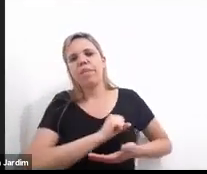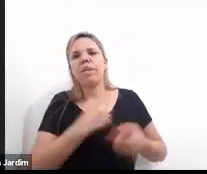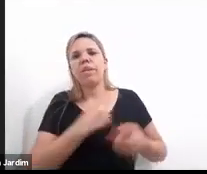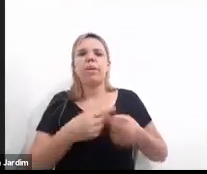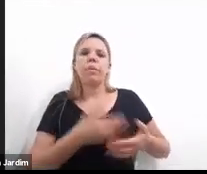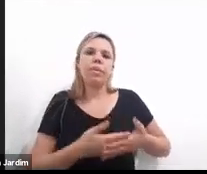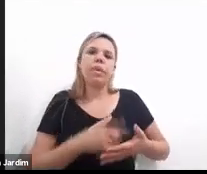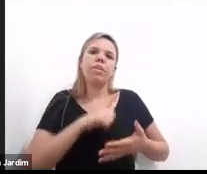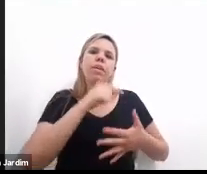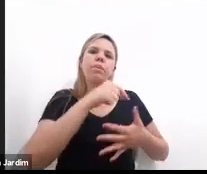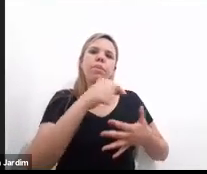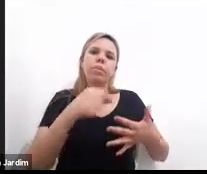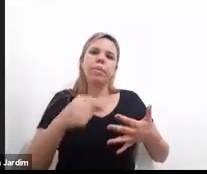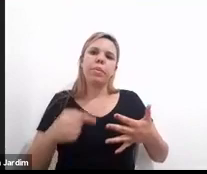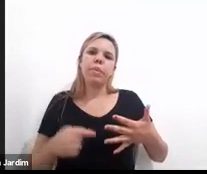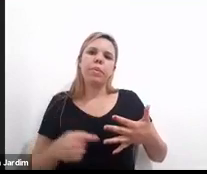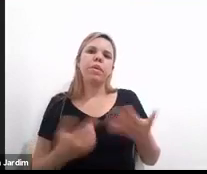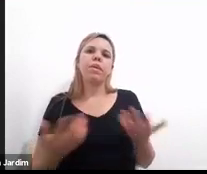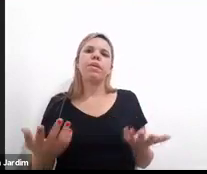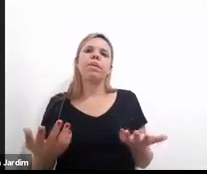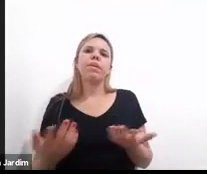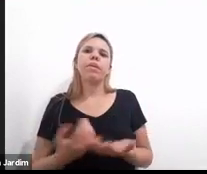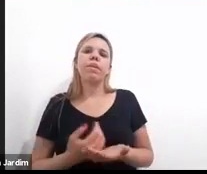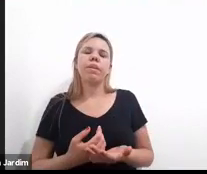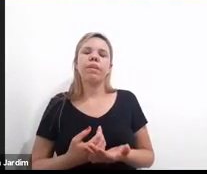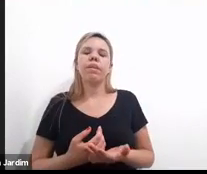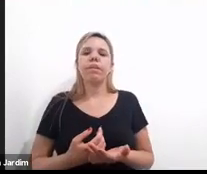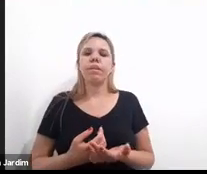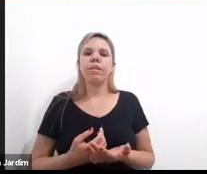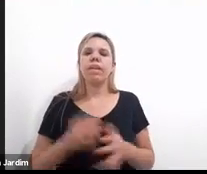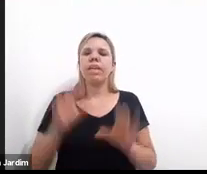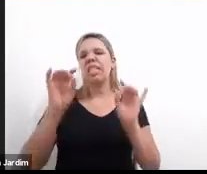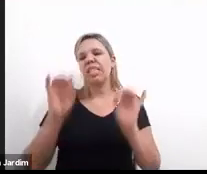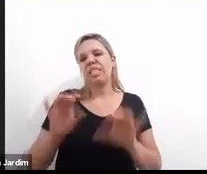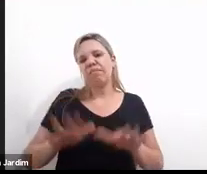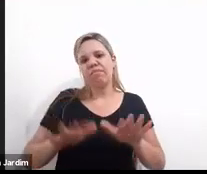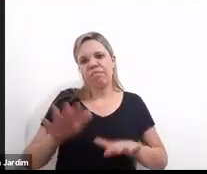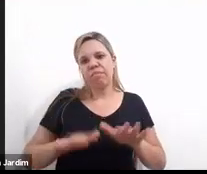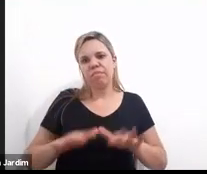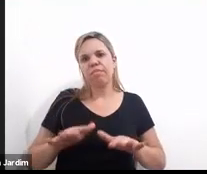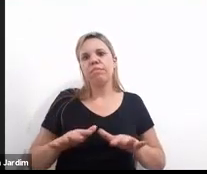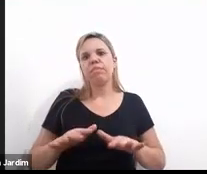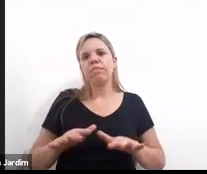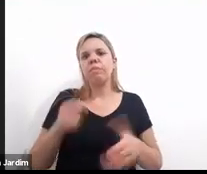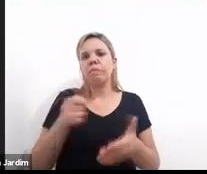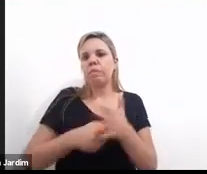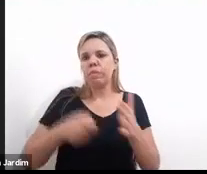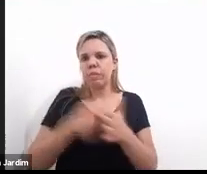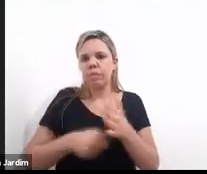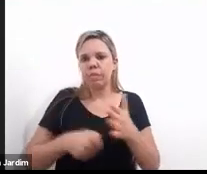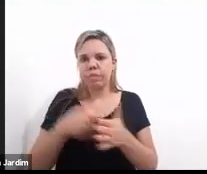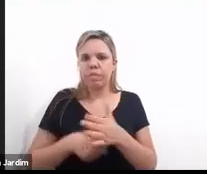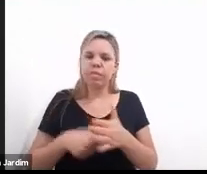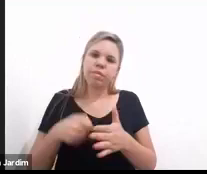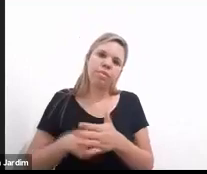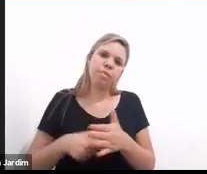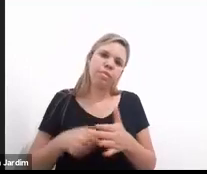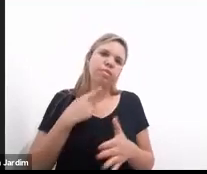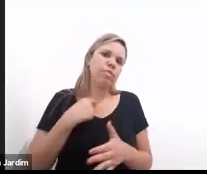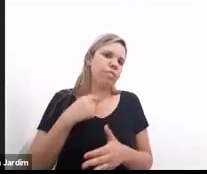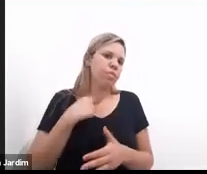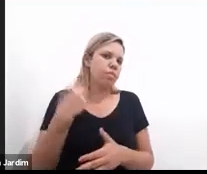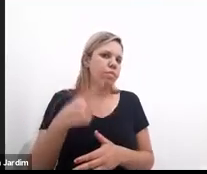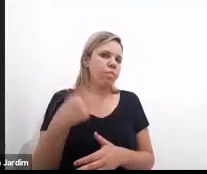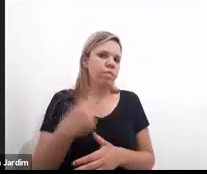tem isso, tem aquilo, mas são detalhes, né? Que com muita insistência, vontade sua e